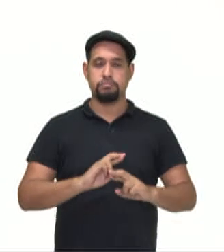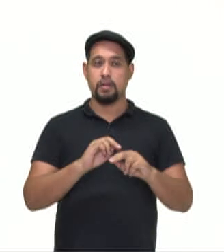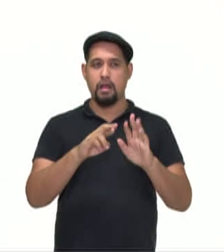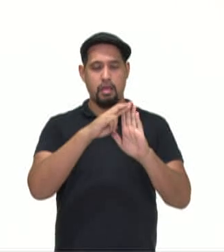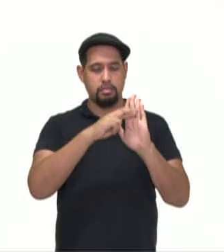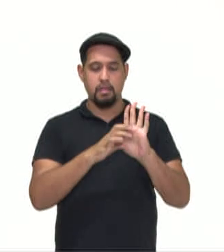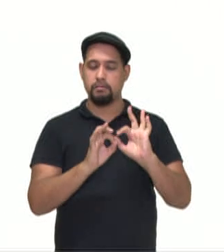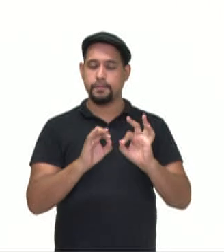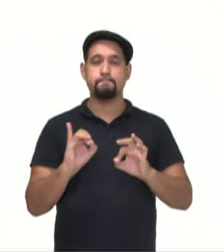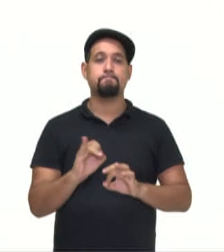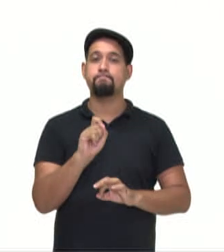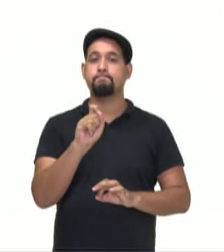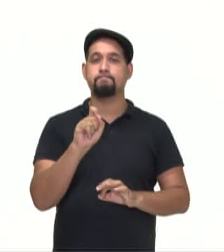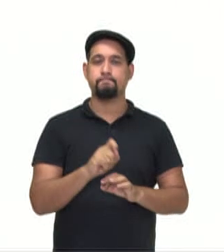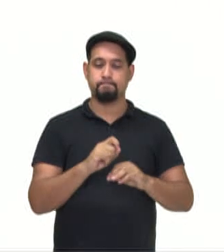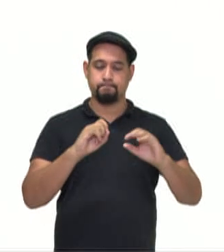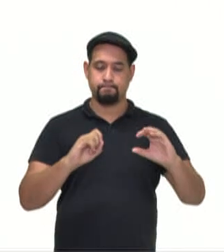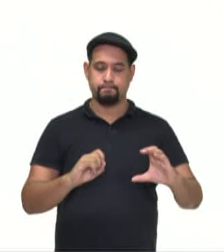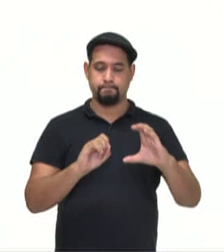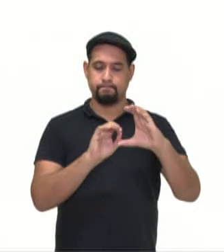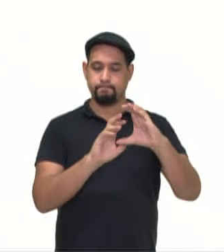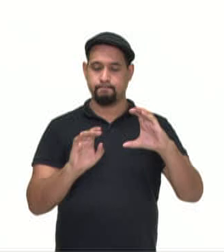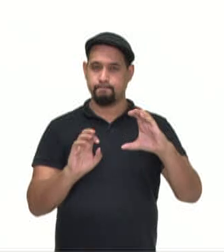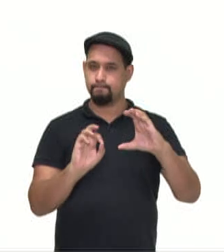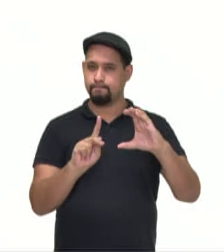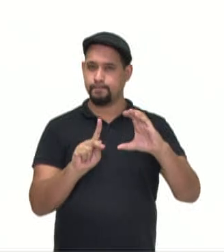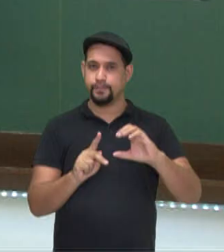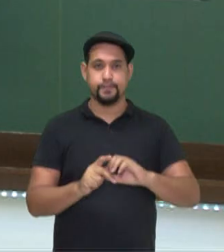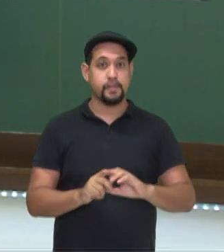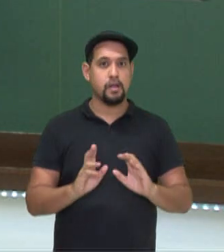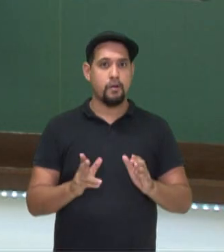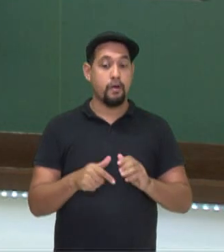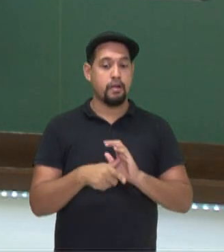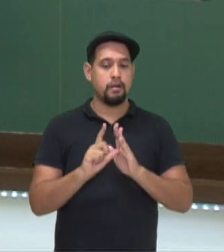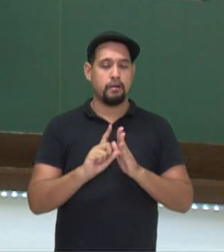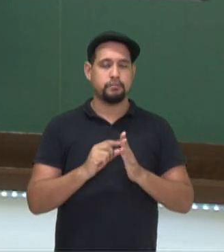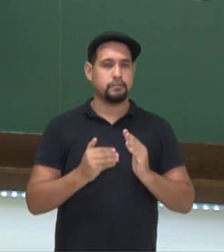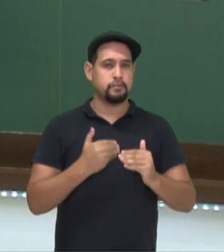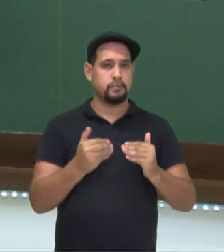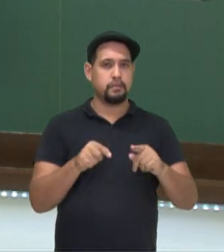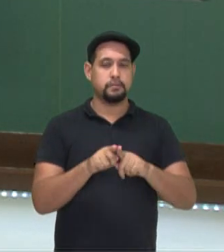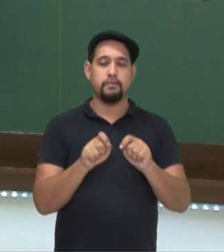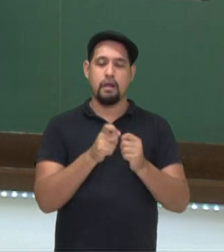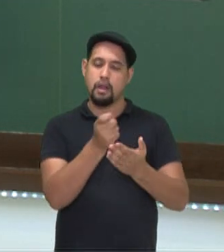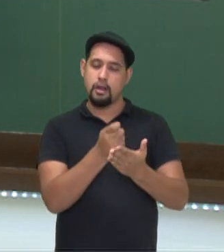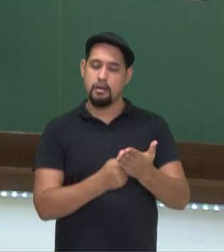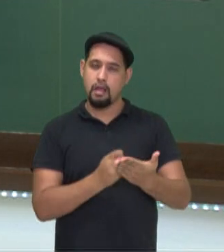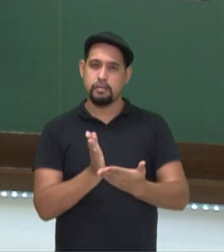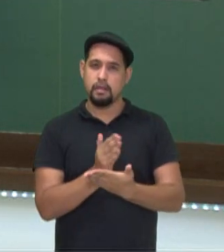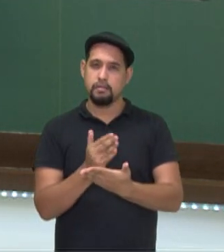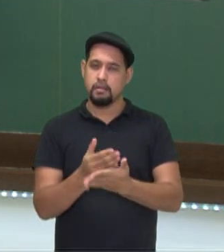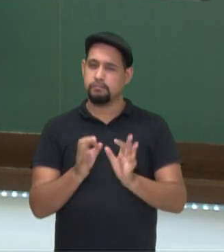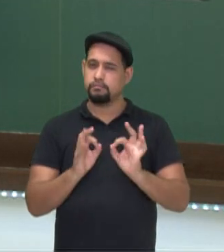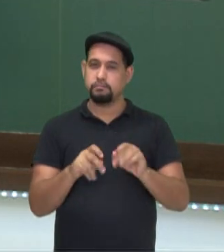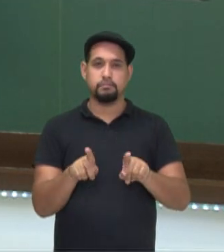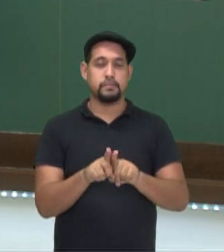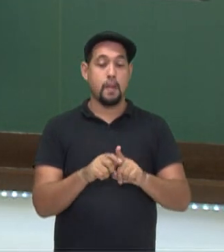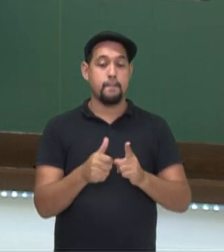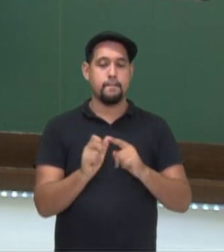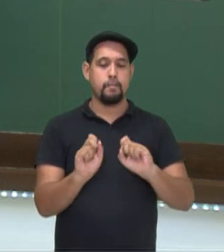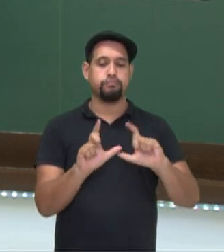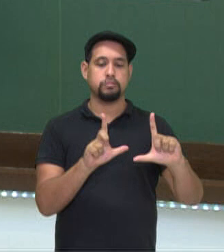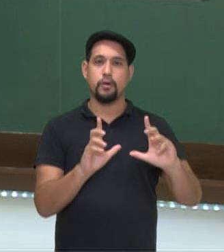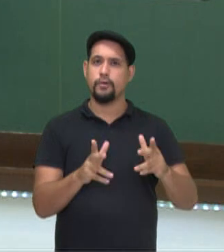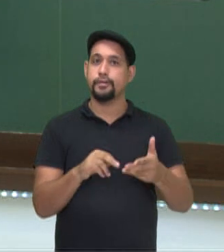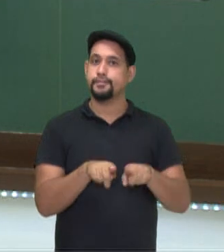isso, a importância do parênteses. Ok? Então agora, antes da gente continuar, você vai anotar isso no seu caderno bem direitinho, a primeira tela e essa